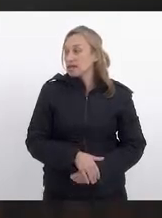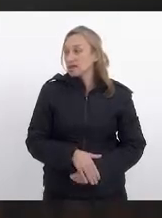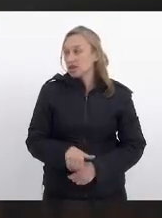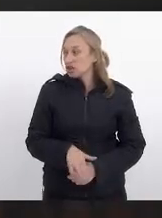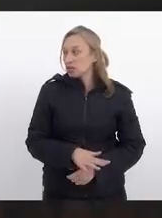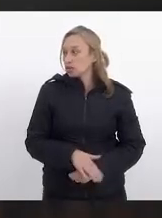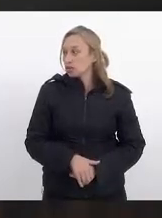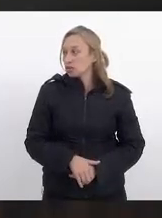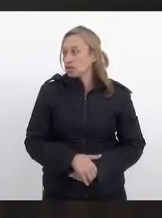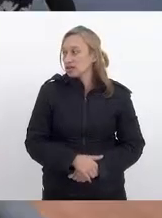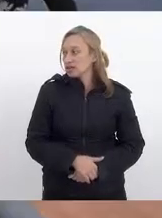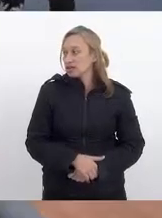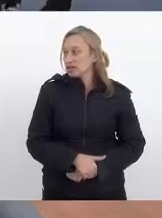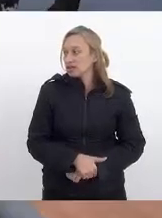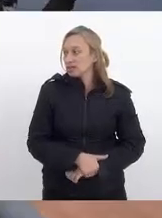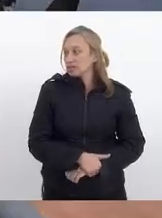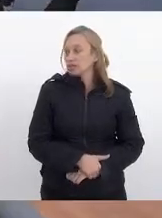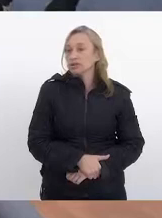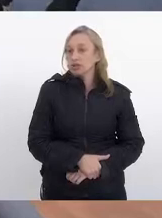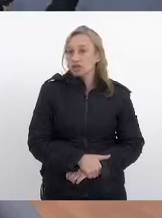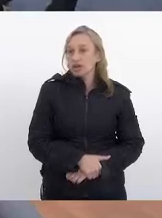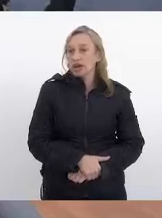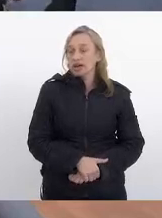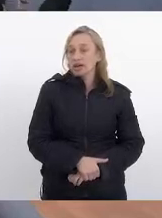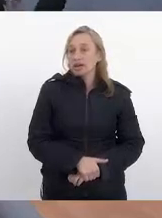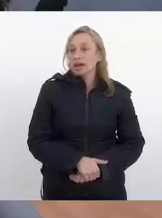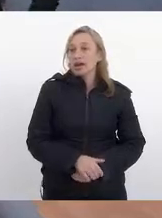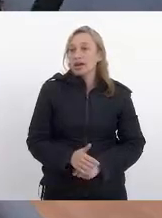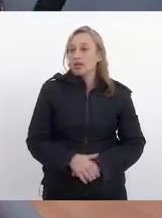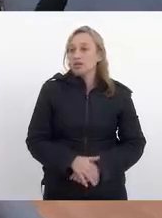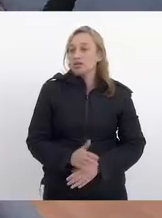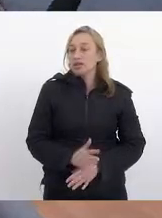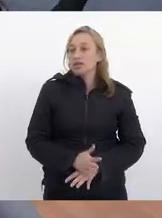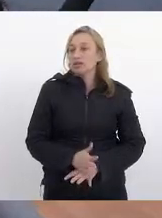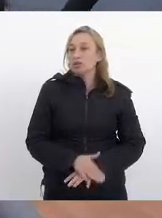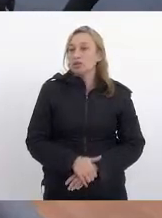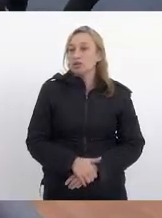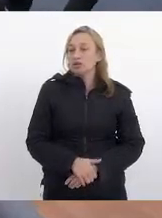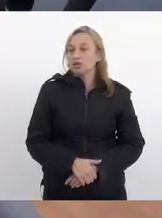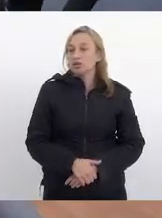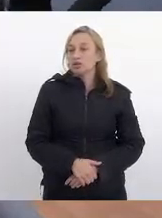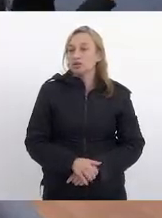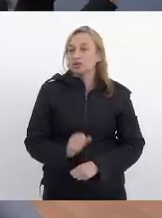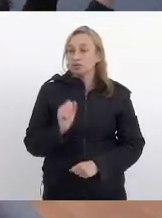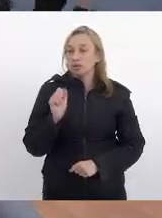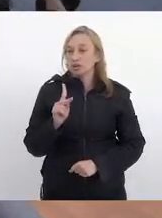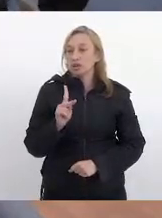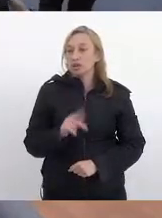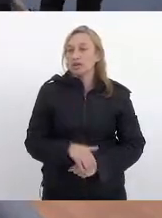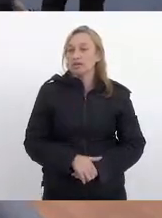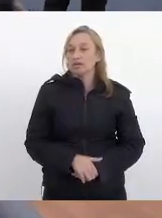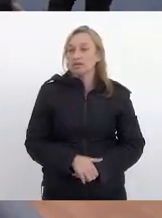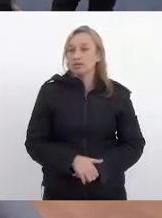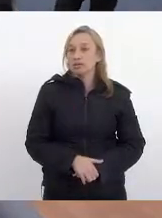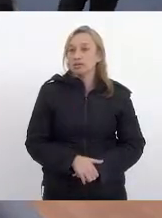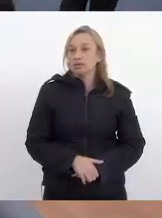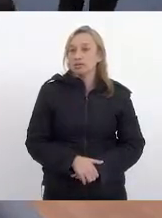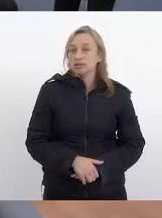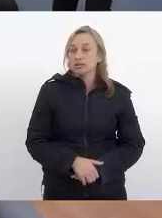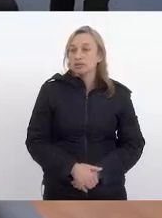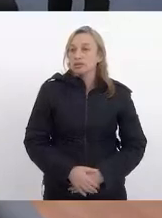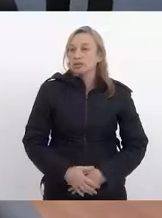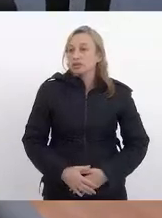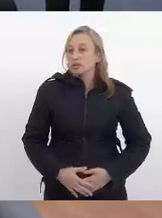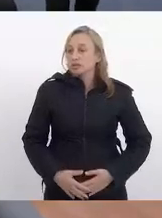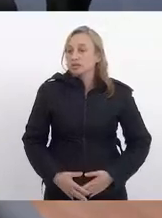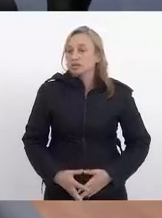constitucionalidade Presidente pela comissão de transporte Deputado Dionísio Lins a deputada enfermeira Rejane